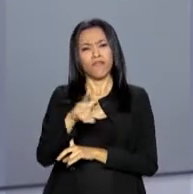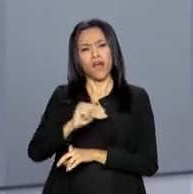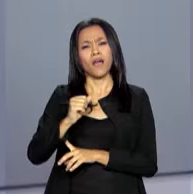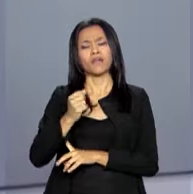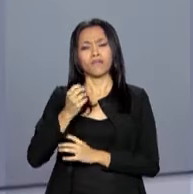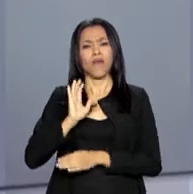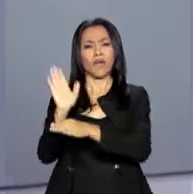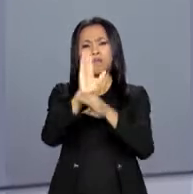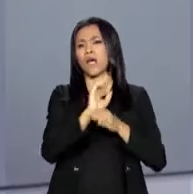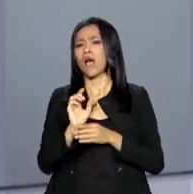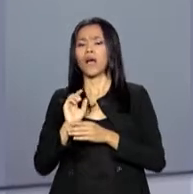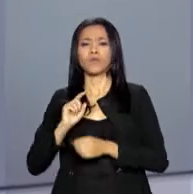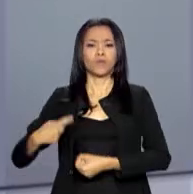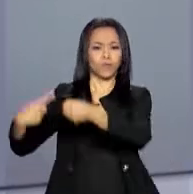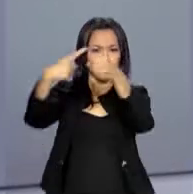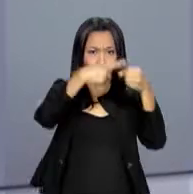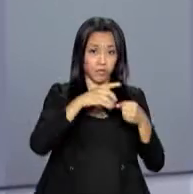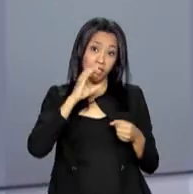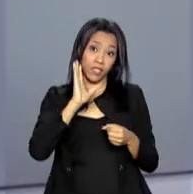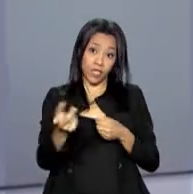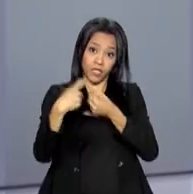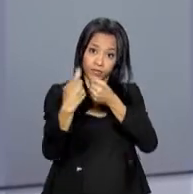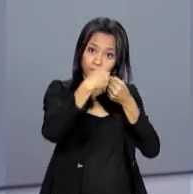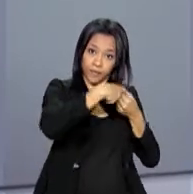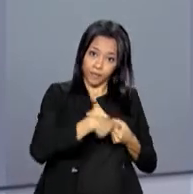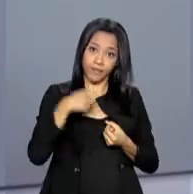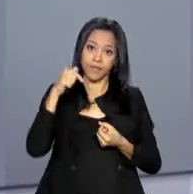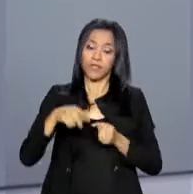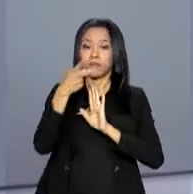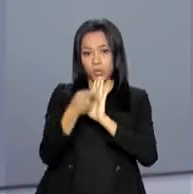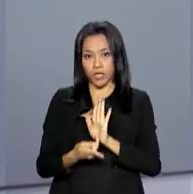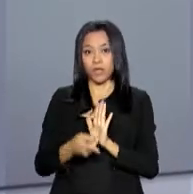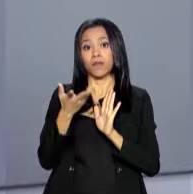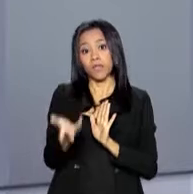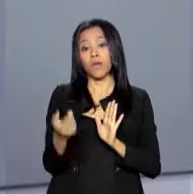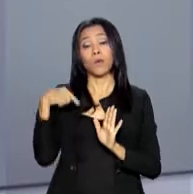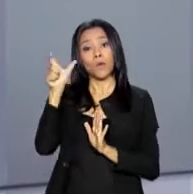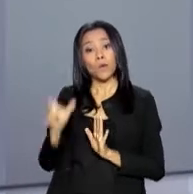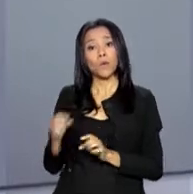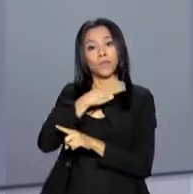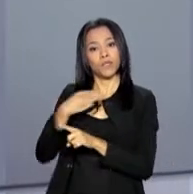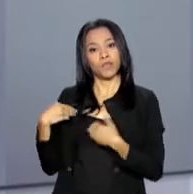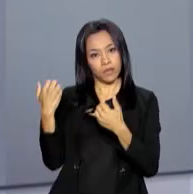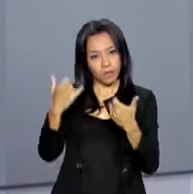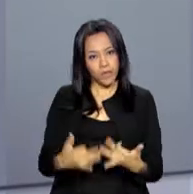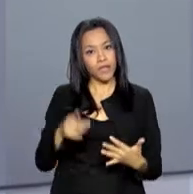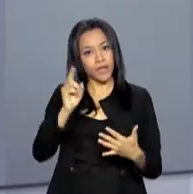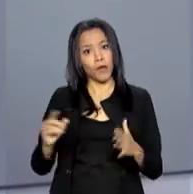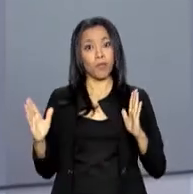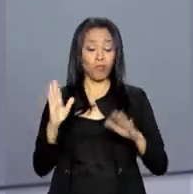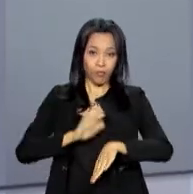se cadastrarem com a apresentação de projetos para o ministro das cidades alexandre baldy o programa celebra o momento importante da economia